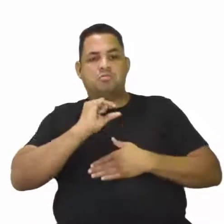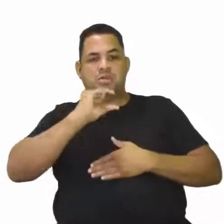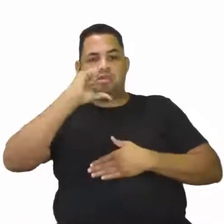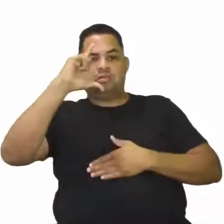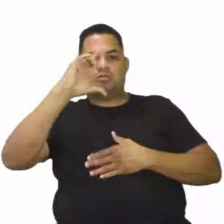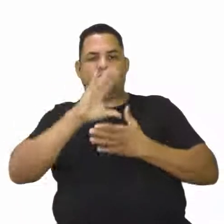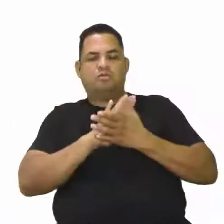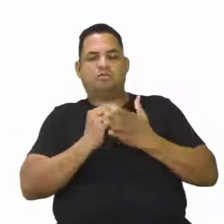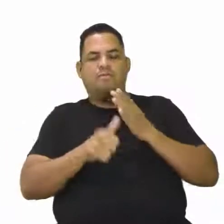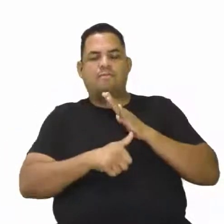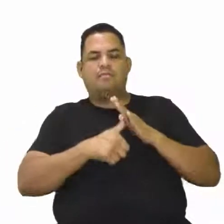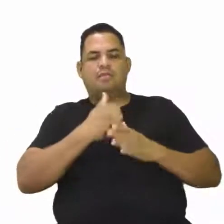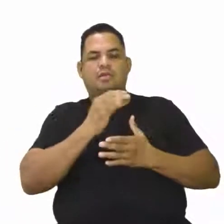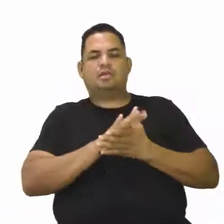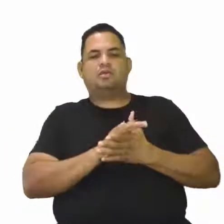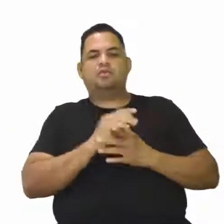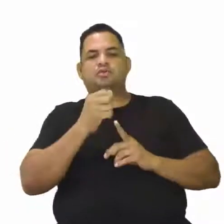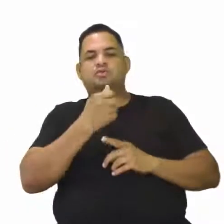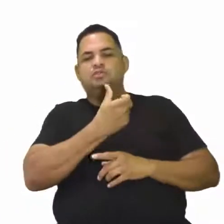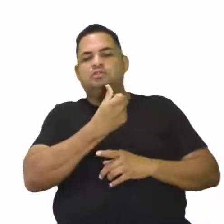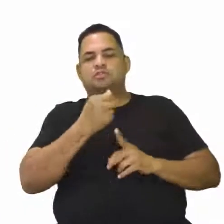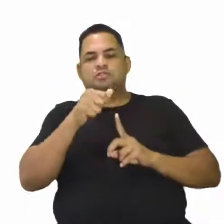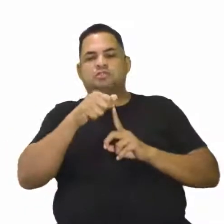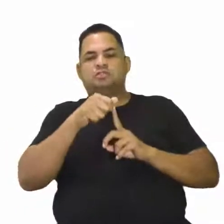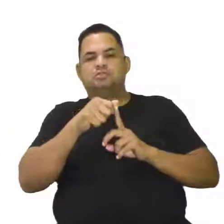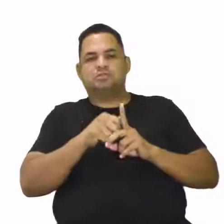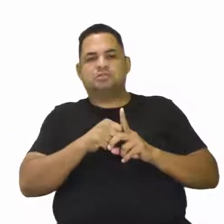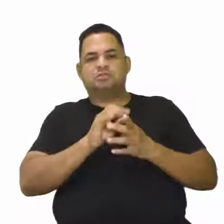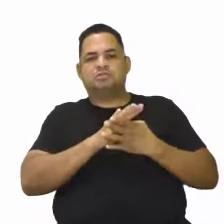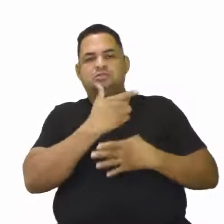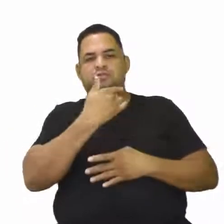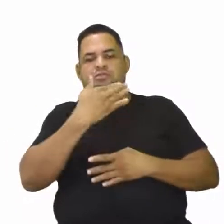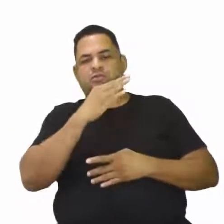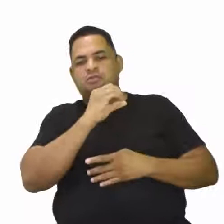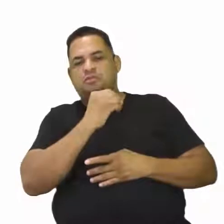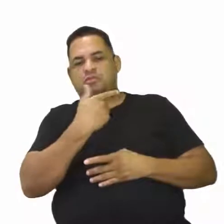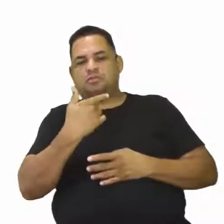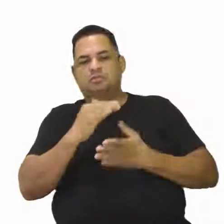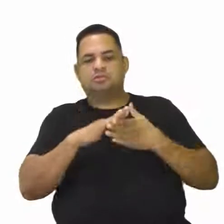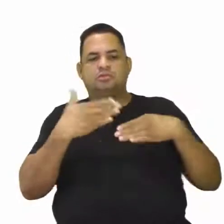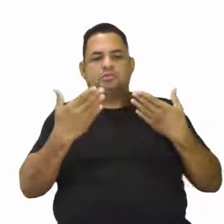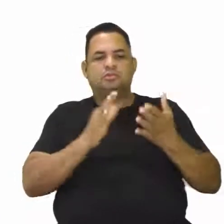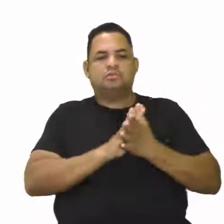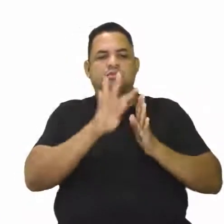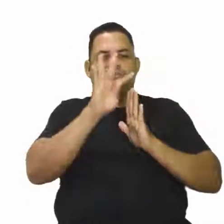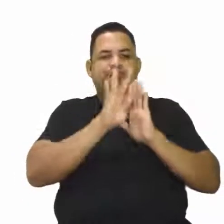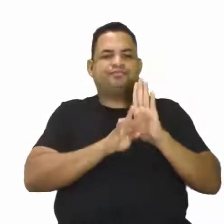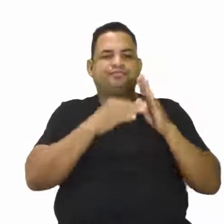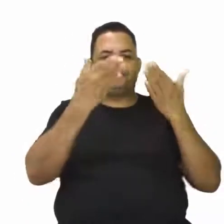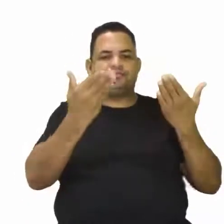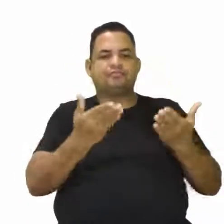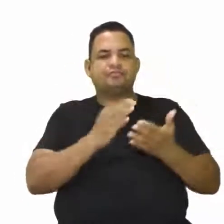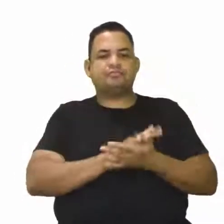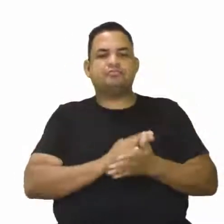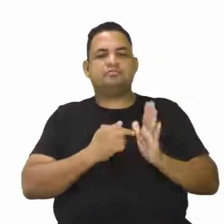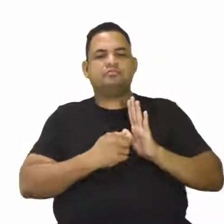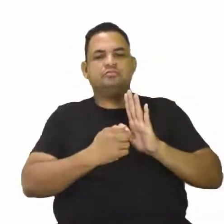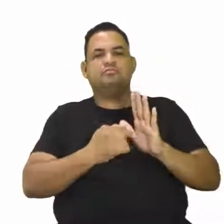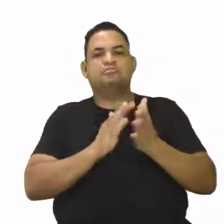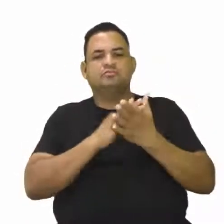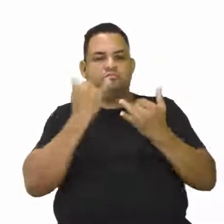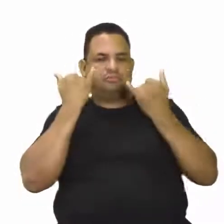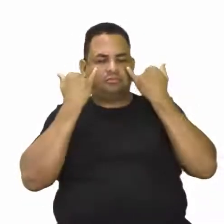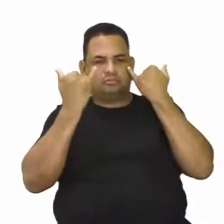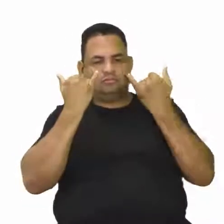de 2021. Então, ali, dentro desse texto todo, ele vem dar essas indicações e